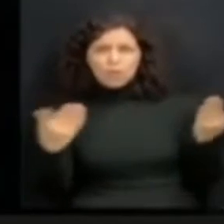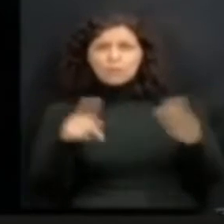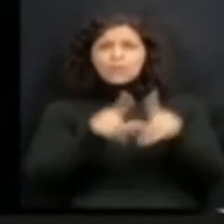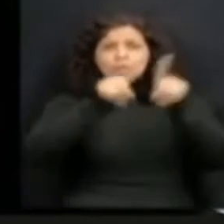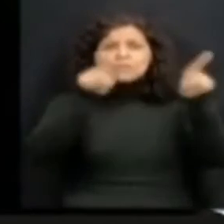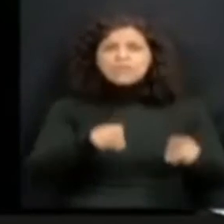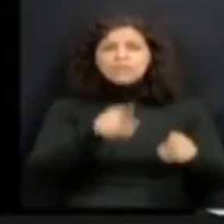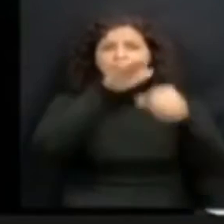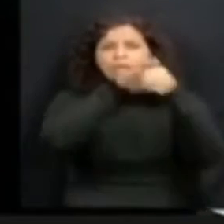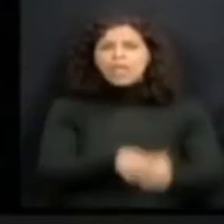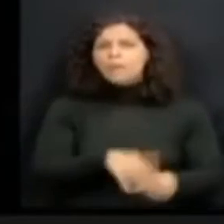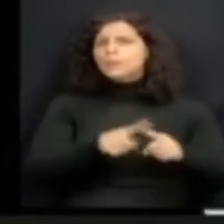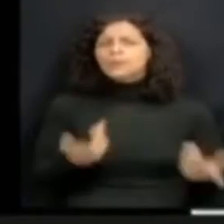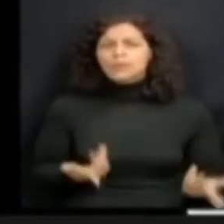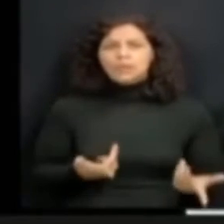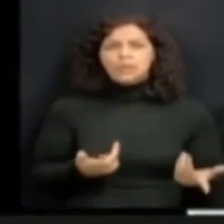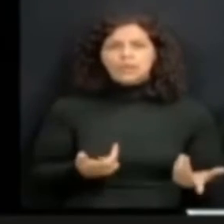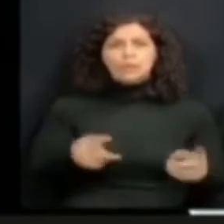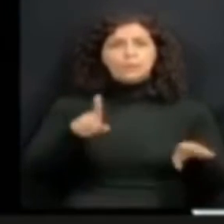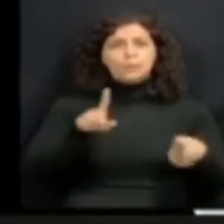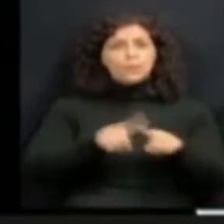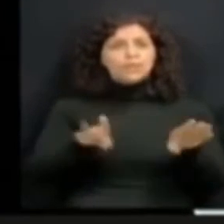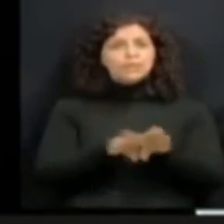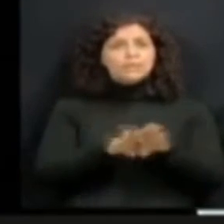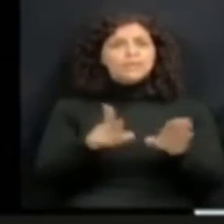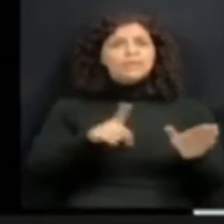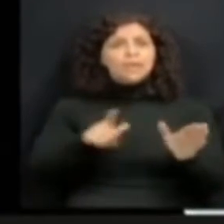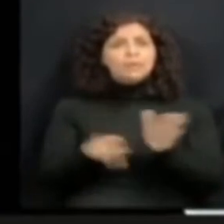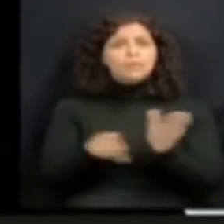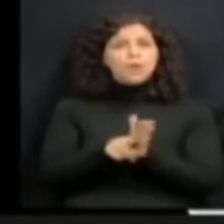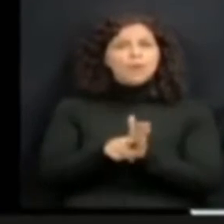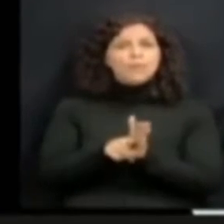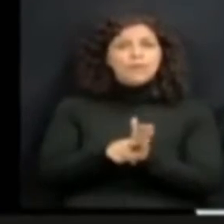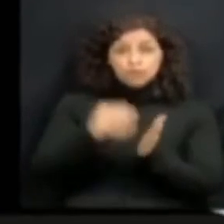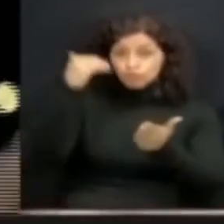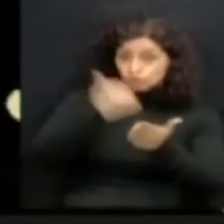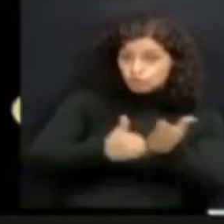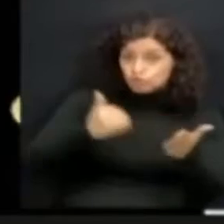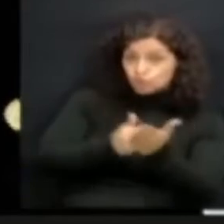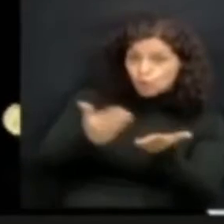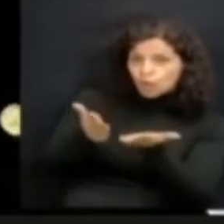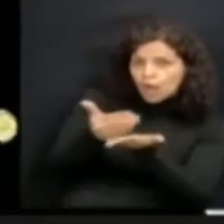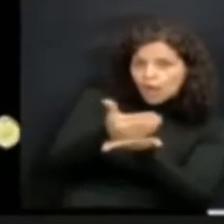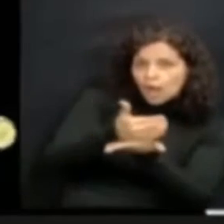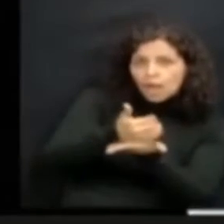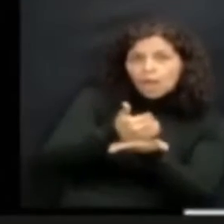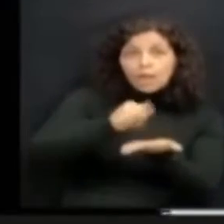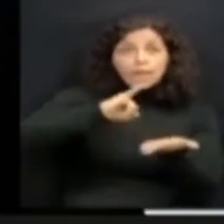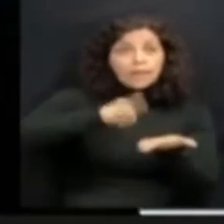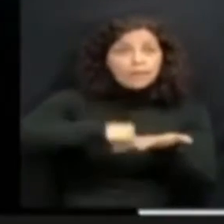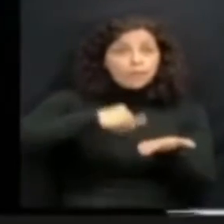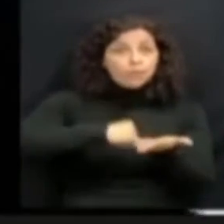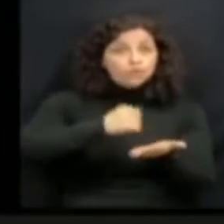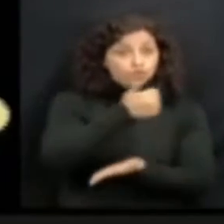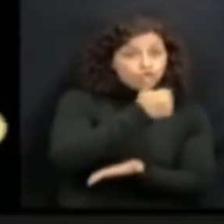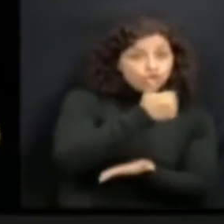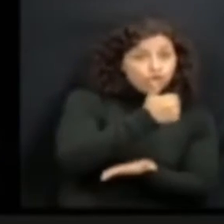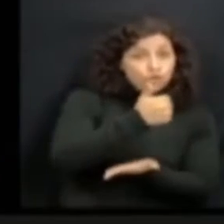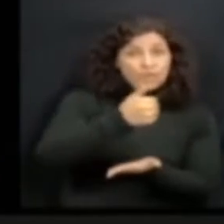do servidor público? Por que o aumento na renúncia de receita de 11 para 17